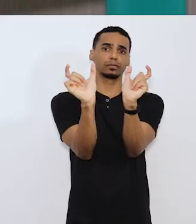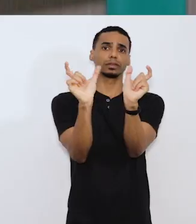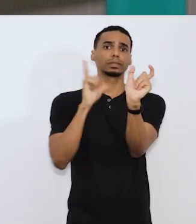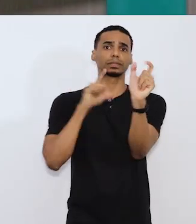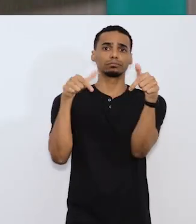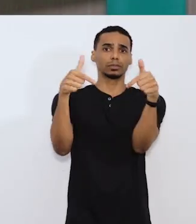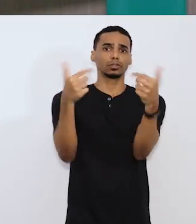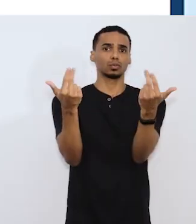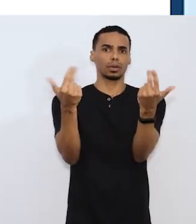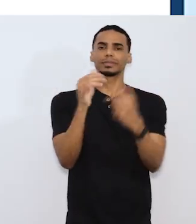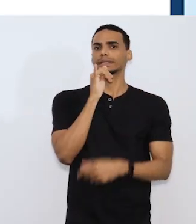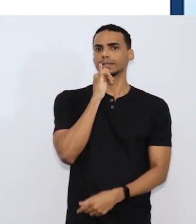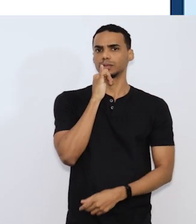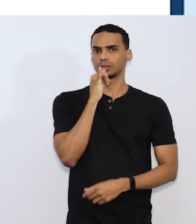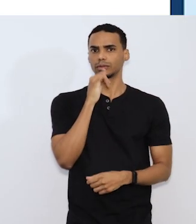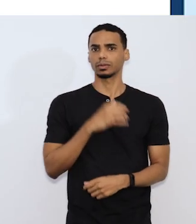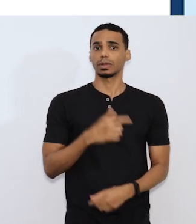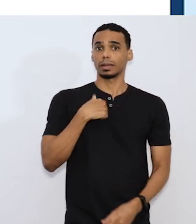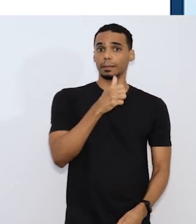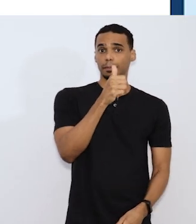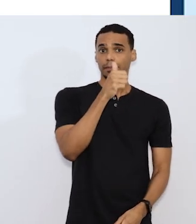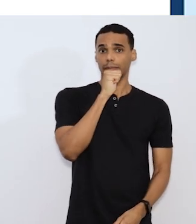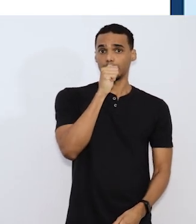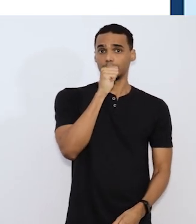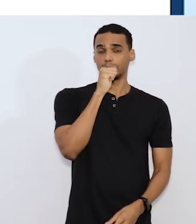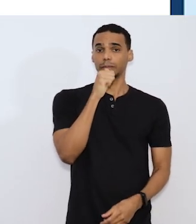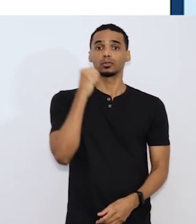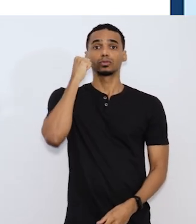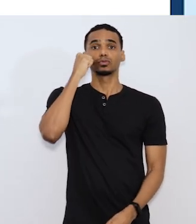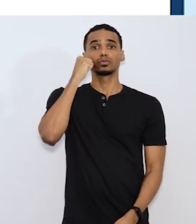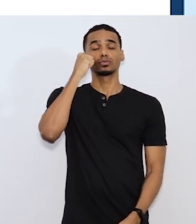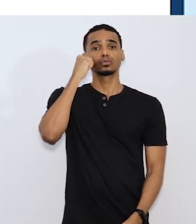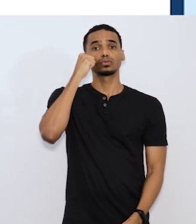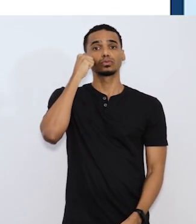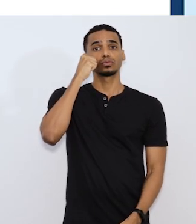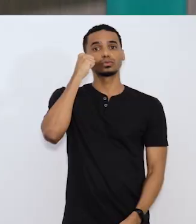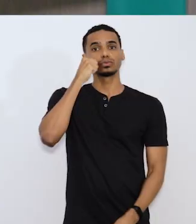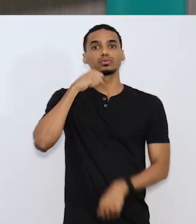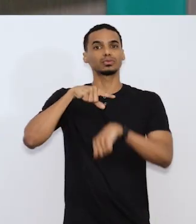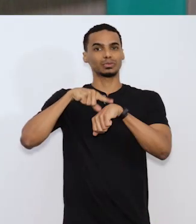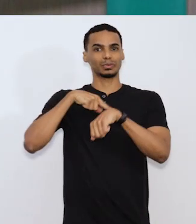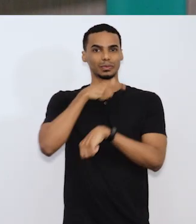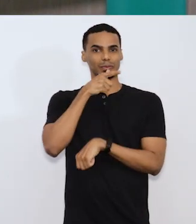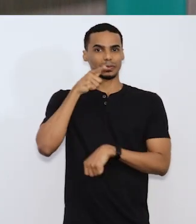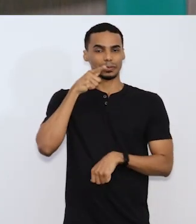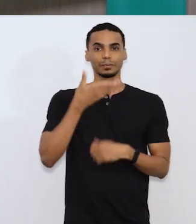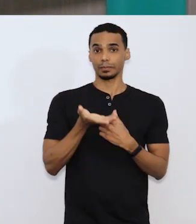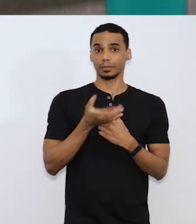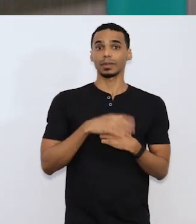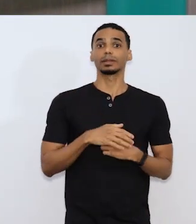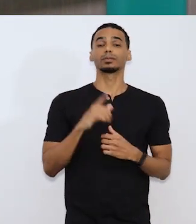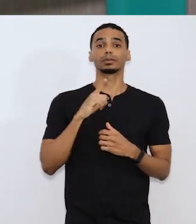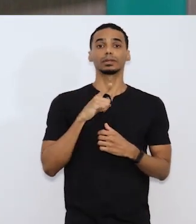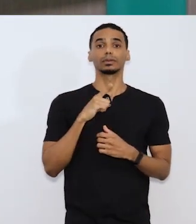uma oração. Eu digo que bebemos água e suco durante o piquenique. Aqui eu tenho